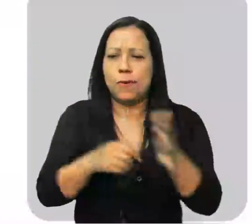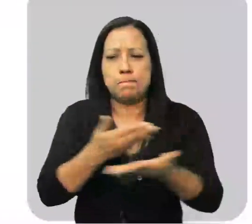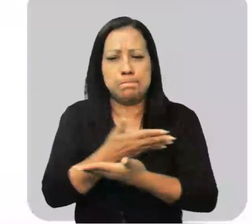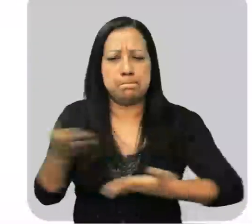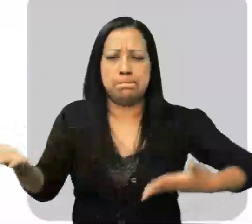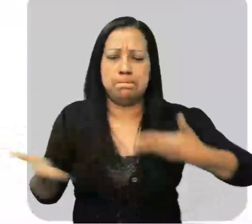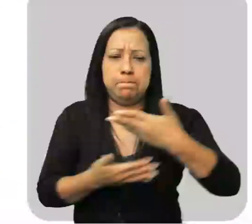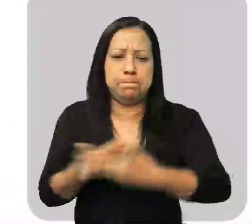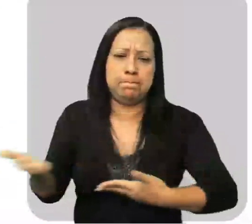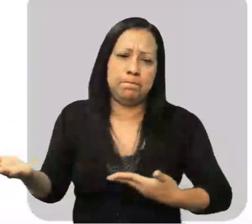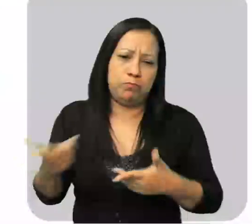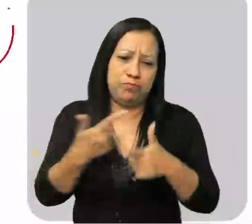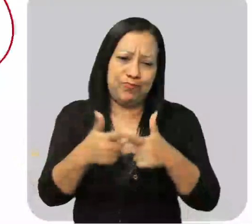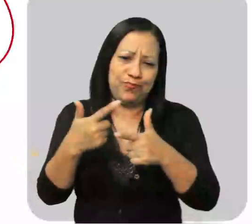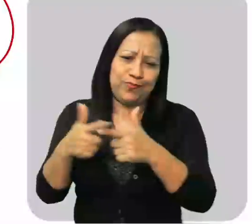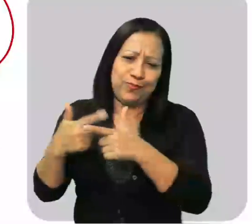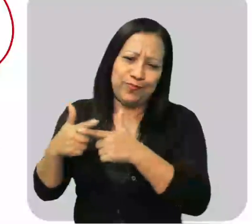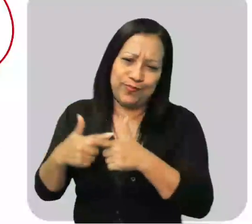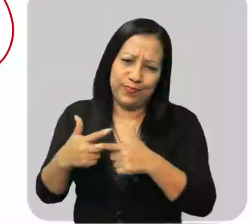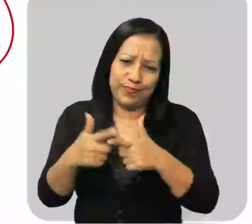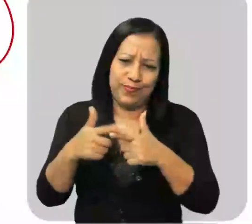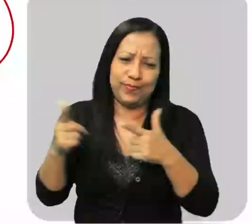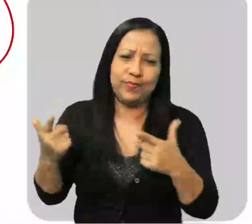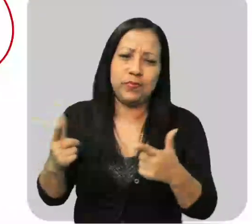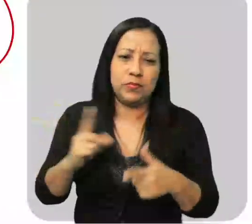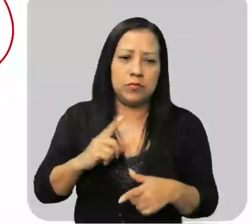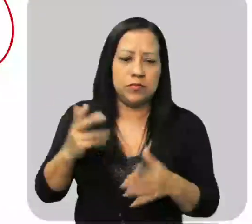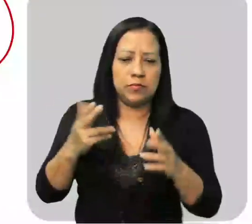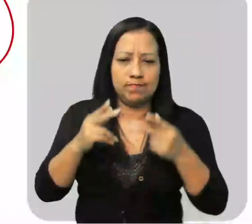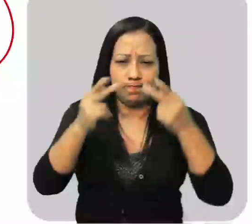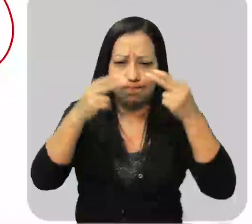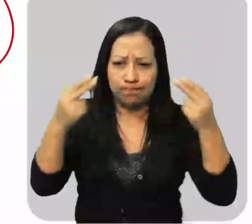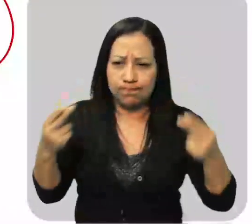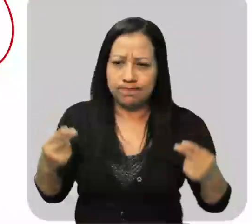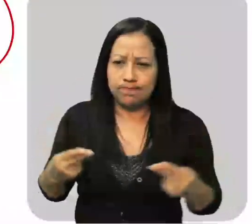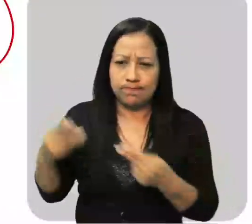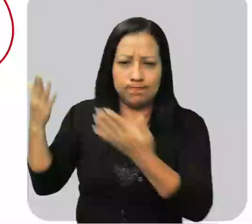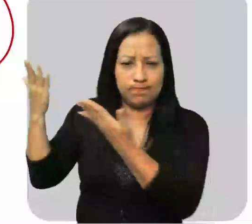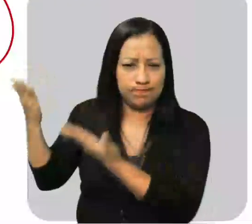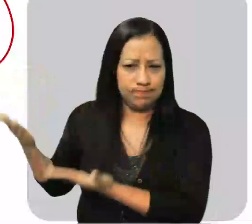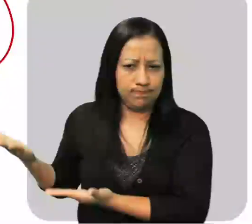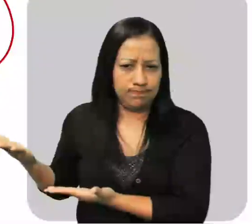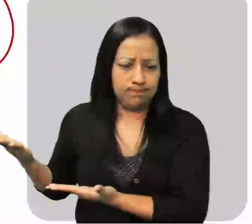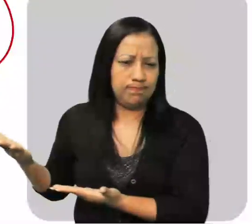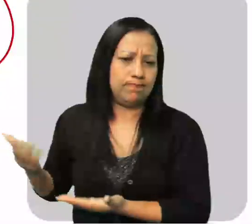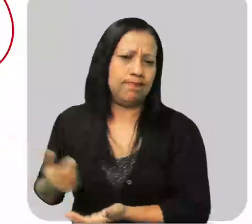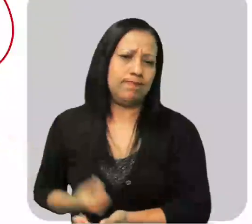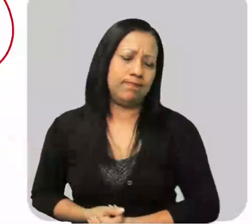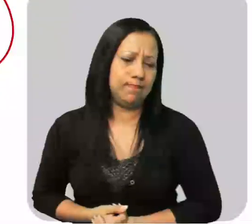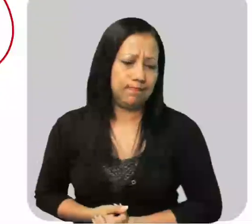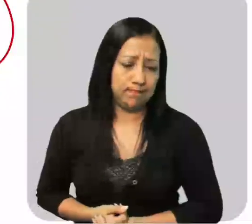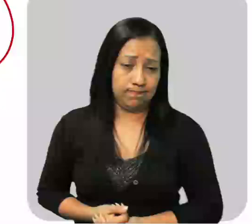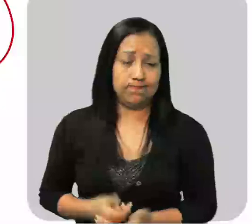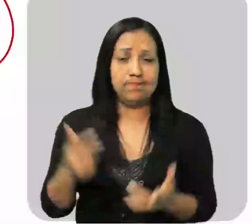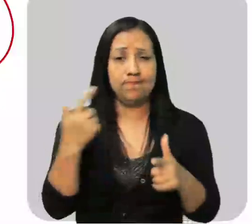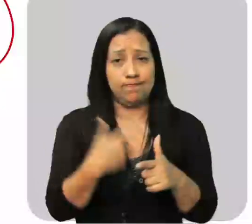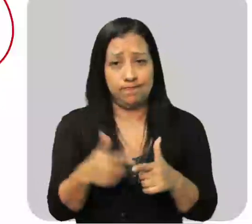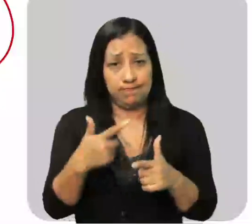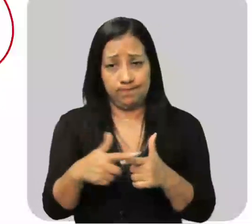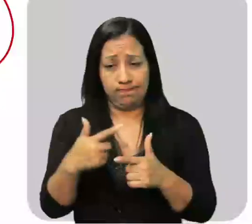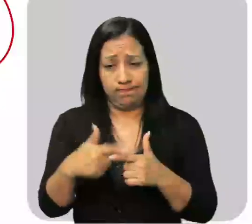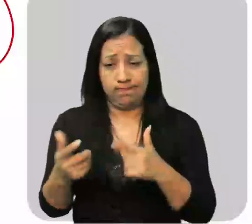E o tráfico de drogas é outro problema, né? Nós temos aí a rota do narcotráfico no